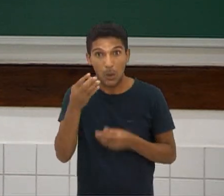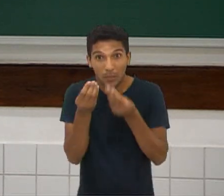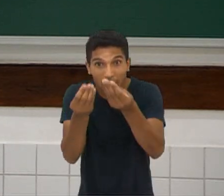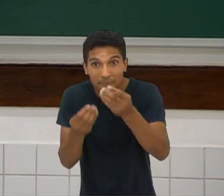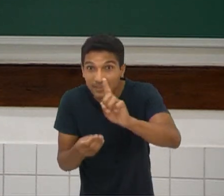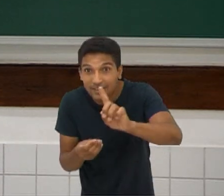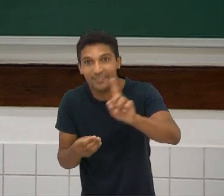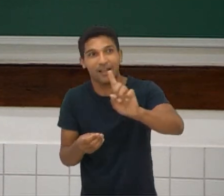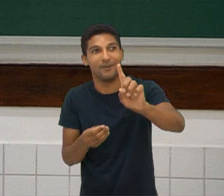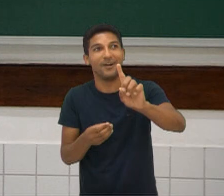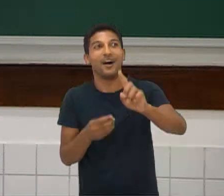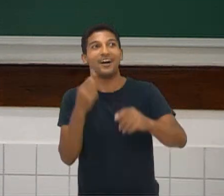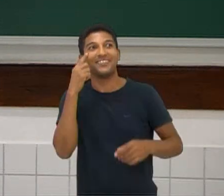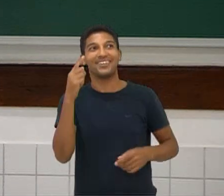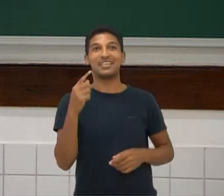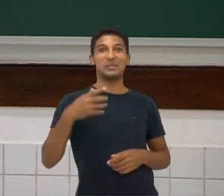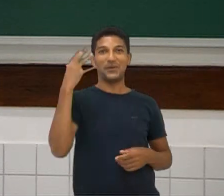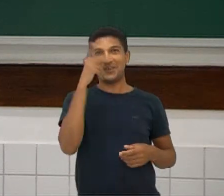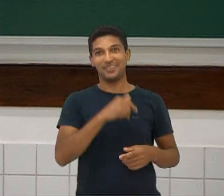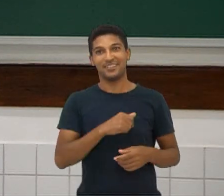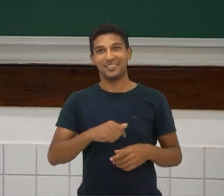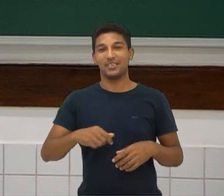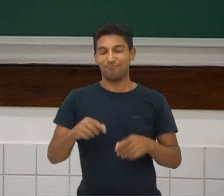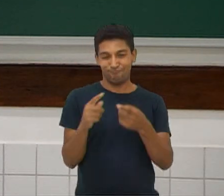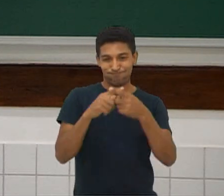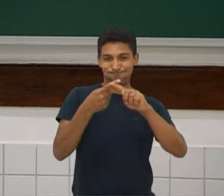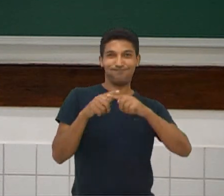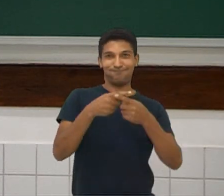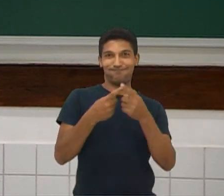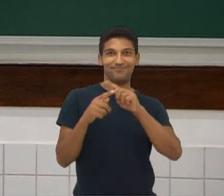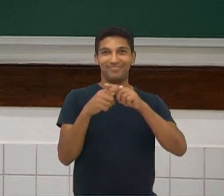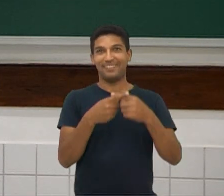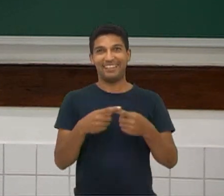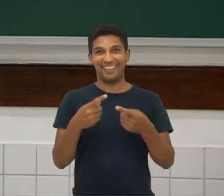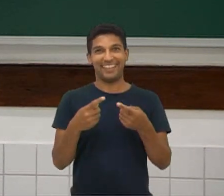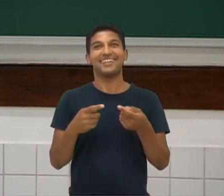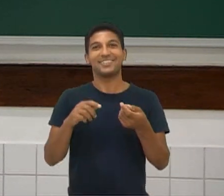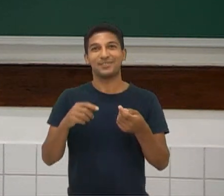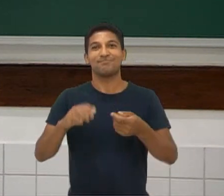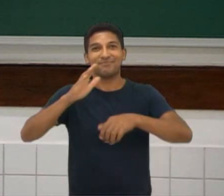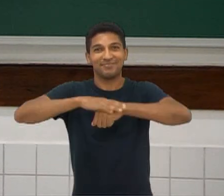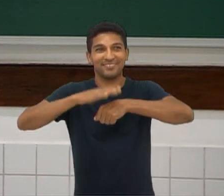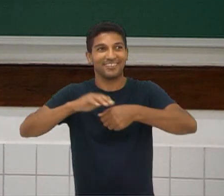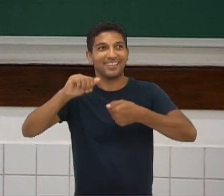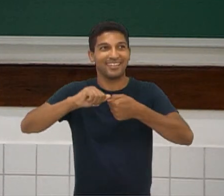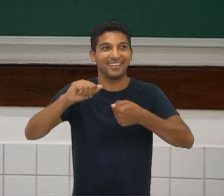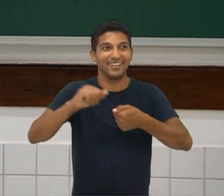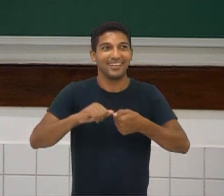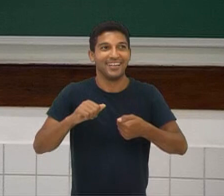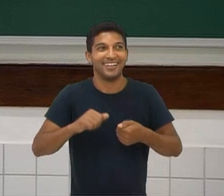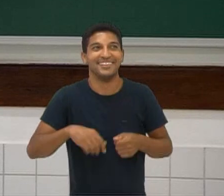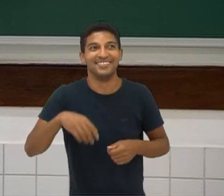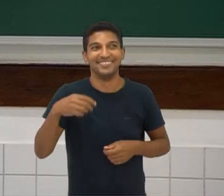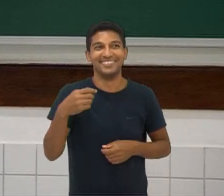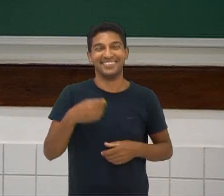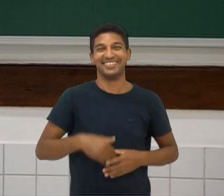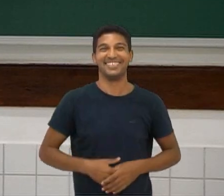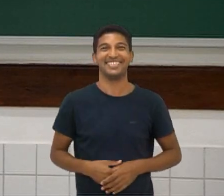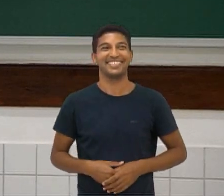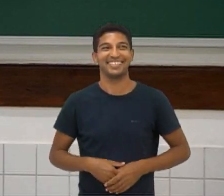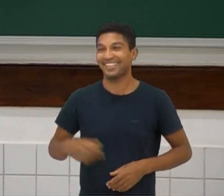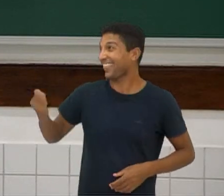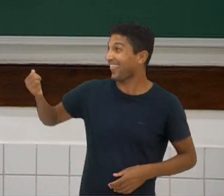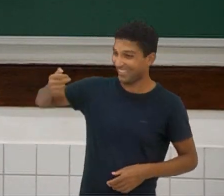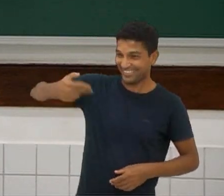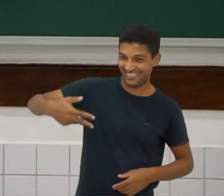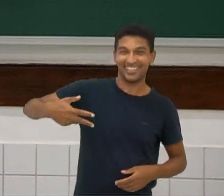certo? Olha só que lindão, ó. Ó, todo trabalhado na beleza, né? Ah, meu Deus. Trava na beleza, escorpião? Hã? É,